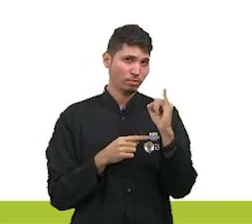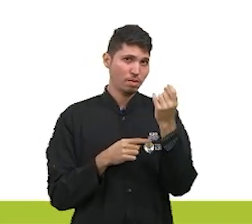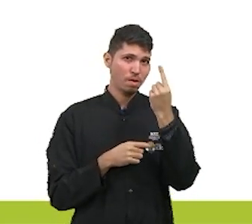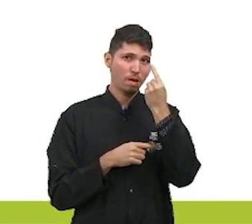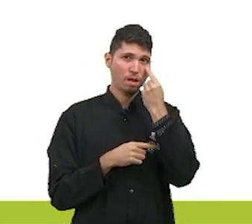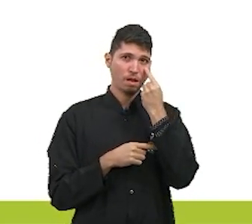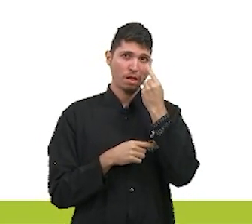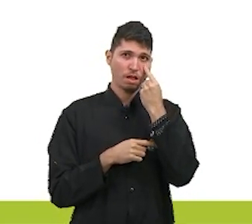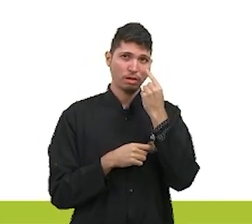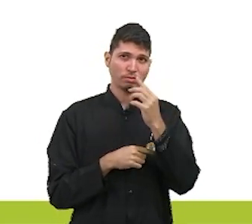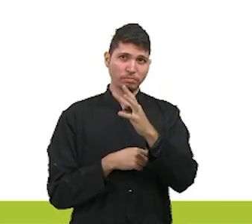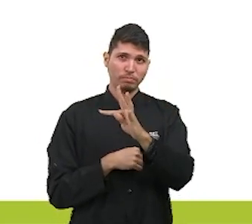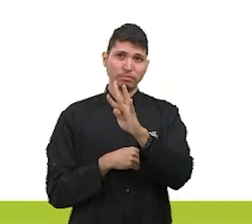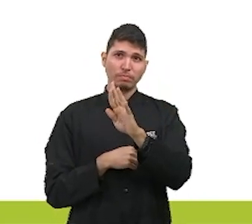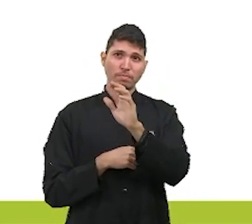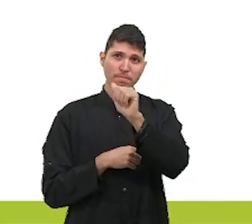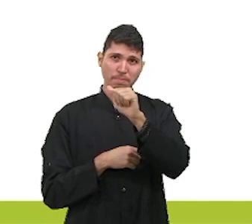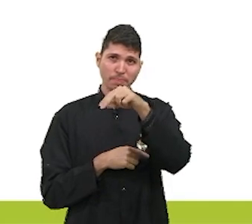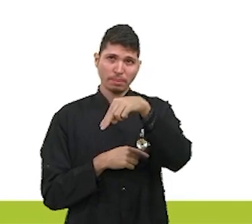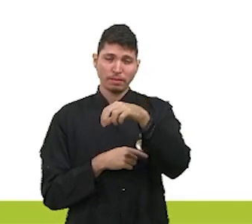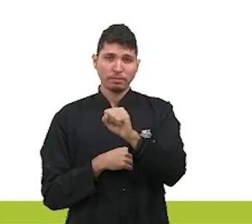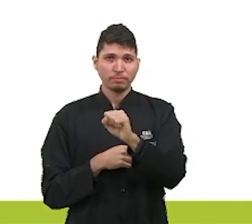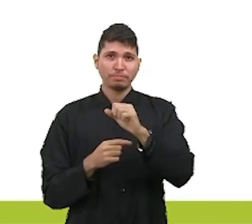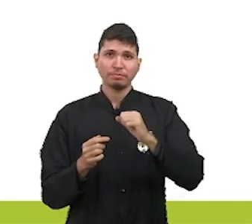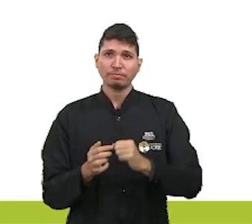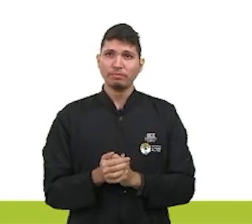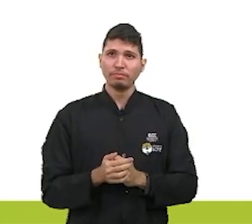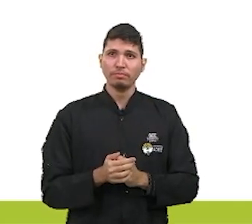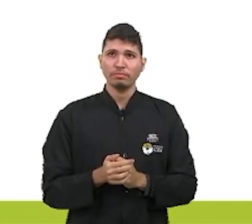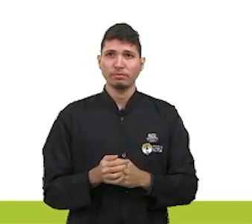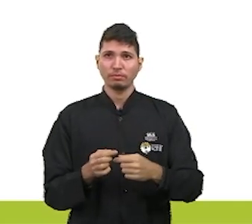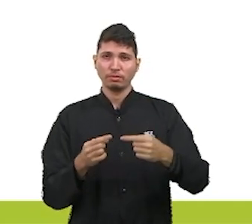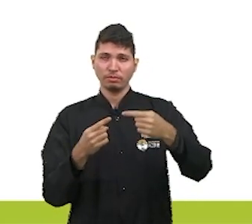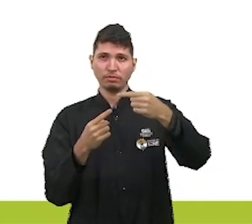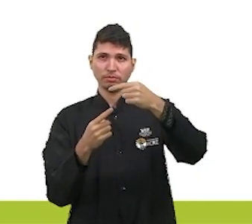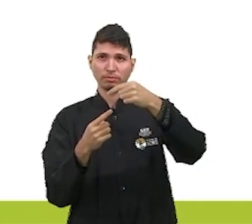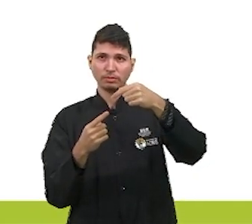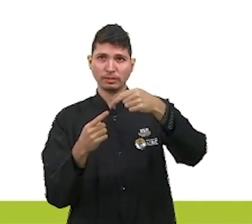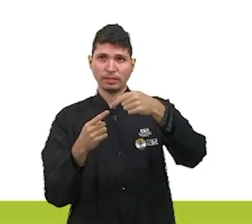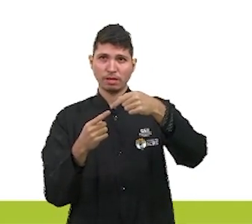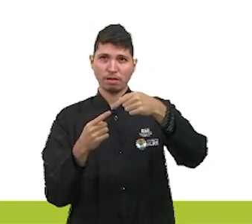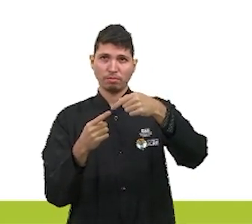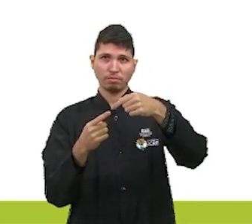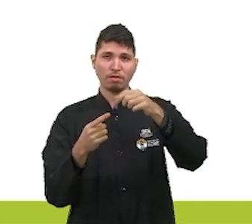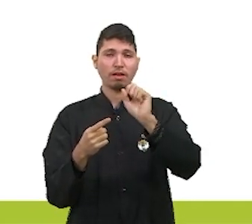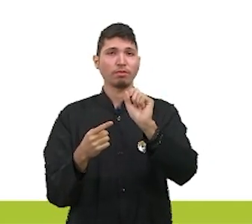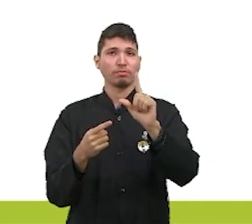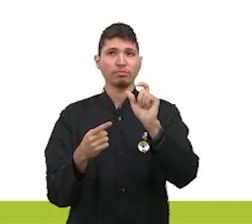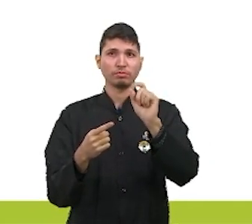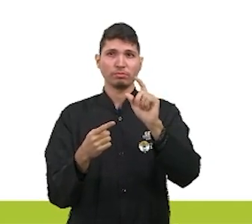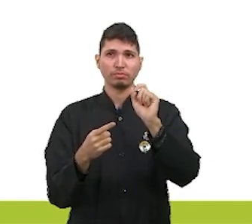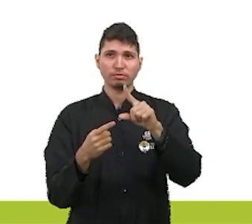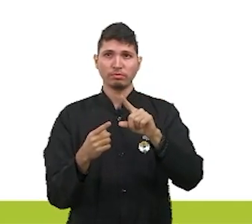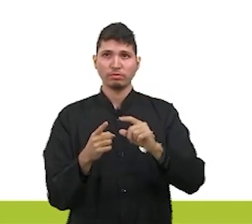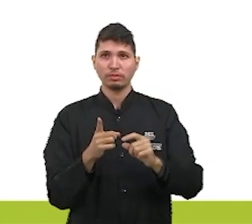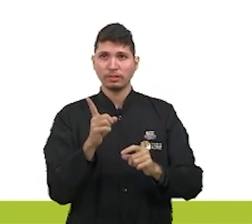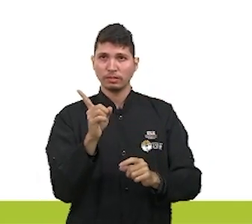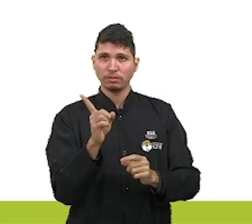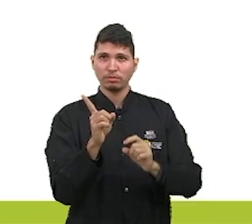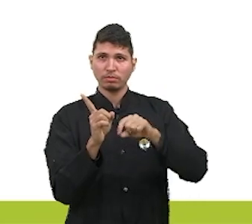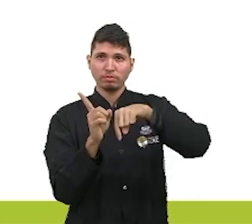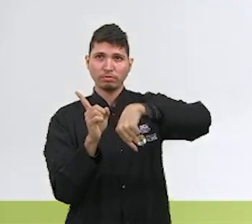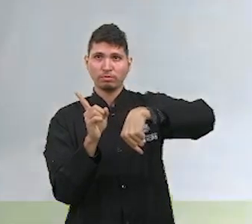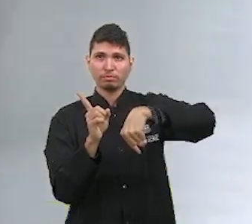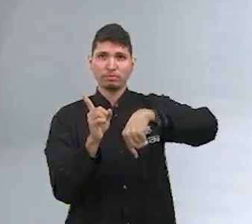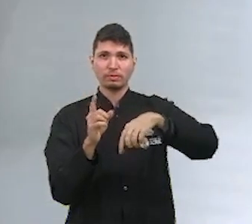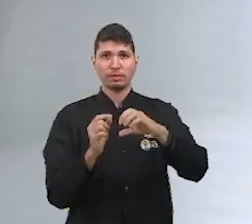na trans, as 2 ligações, os 2 vetores que eu coloquei na cor azul, elas se